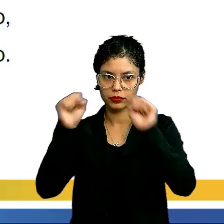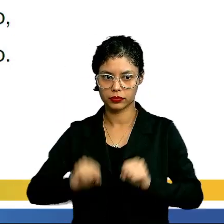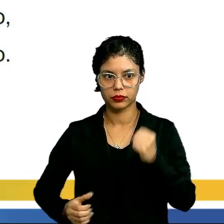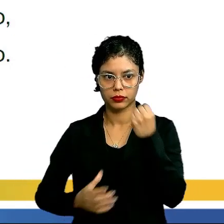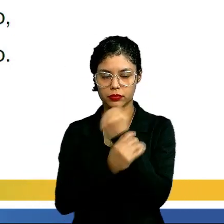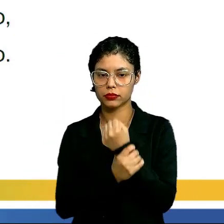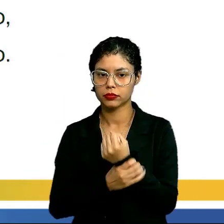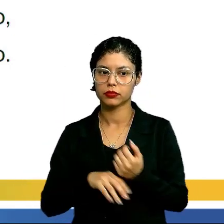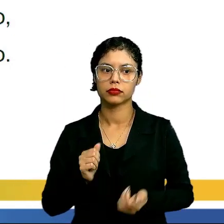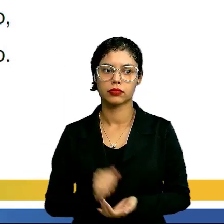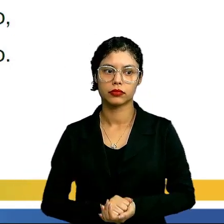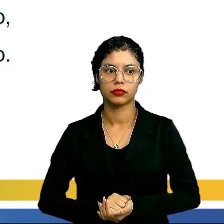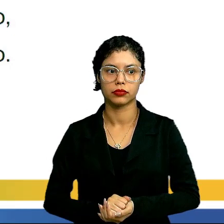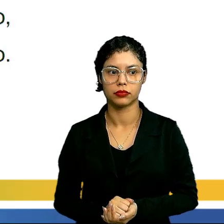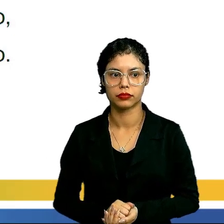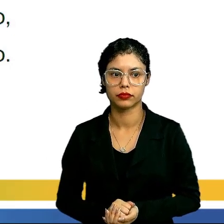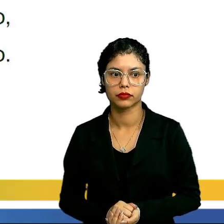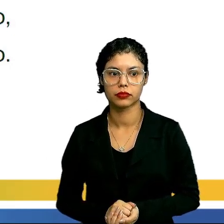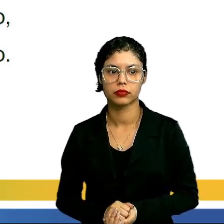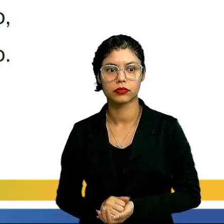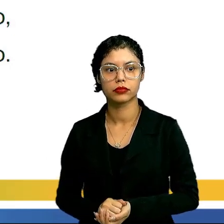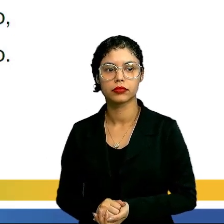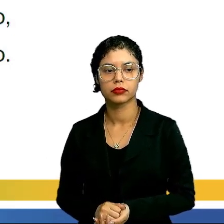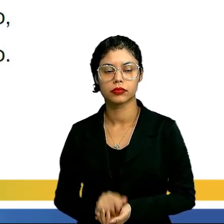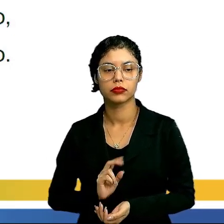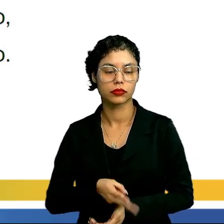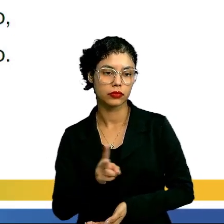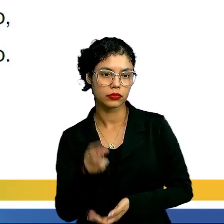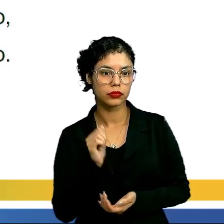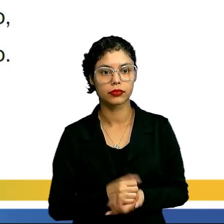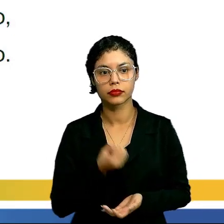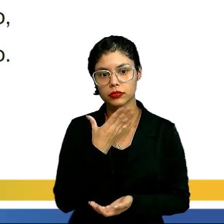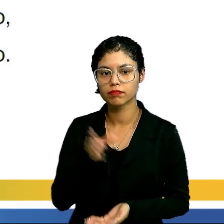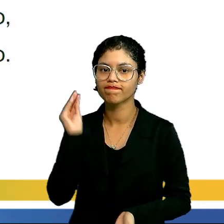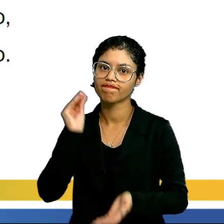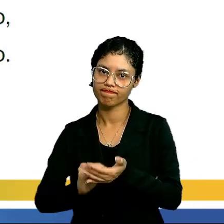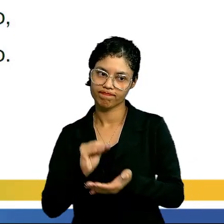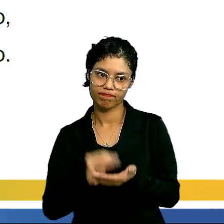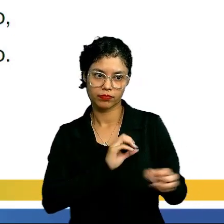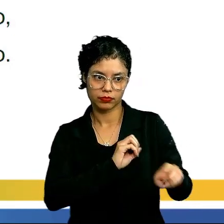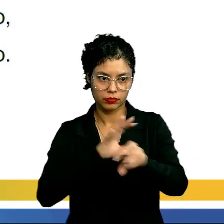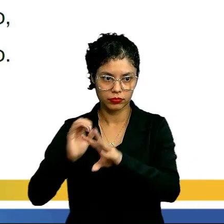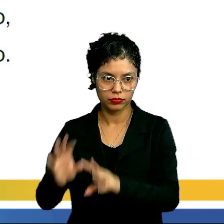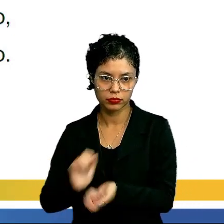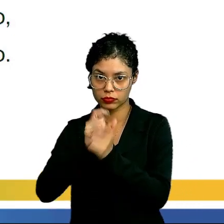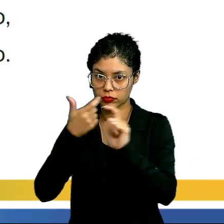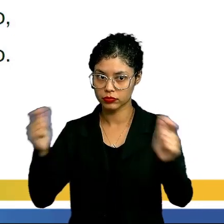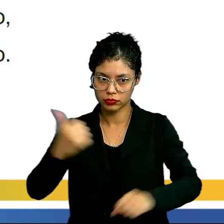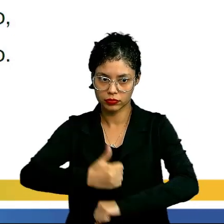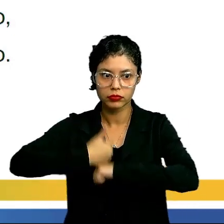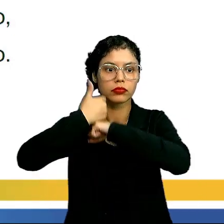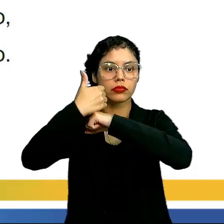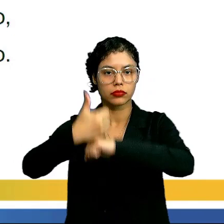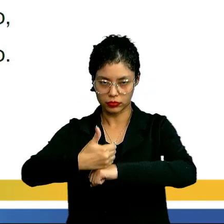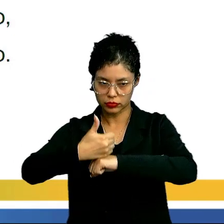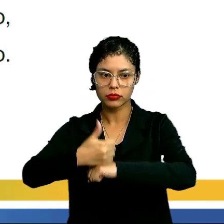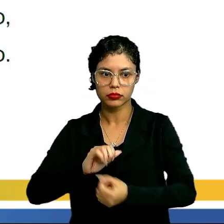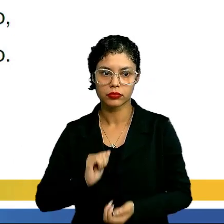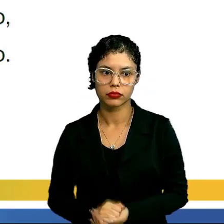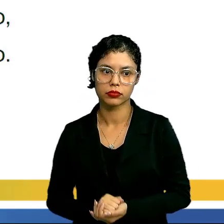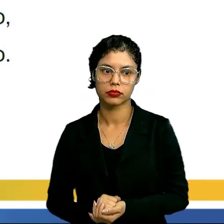Segurança Nacional para não se tornar repetitivo. Aí ele continua. Bem como a ausência de uma educação expansiva